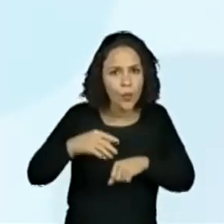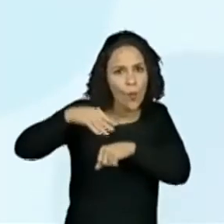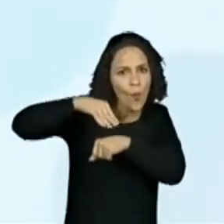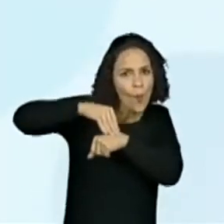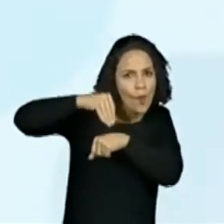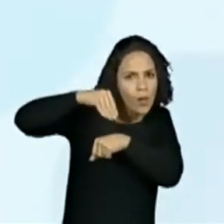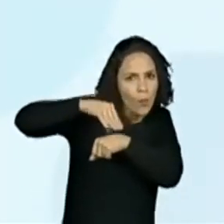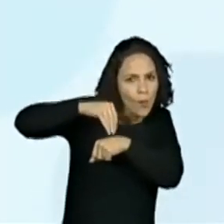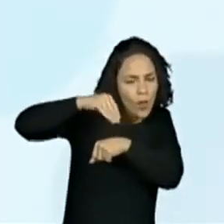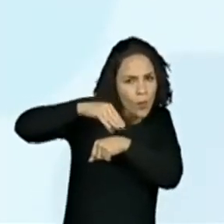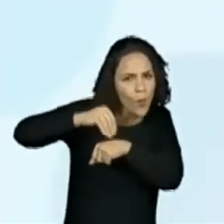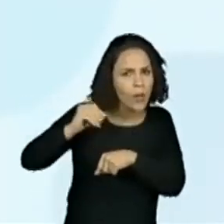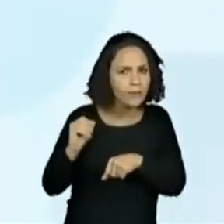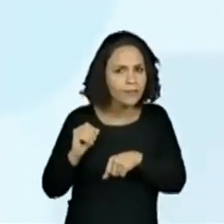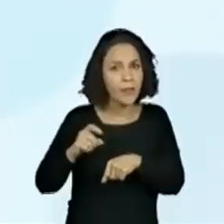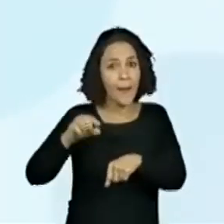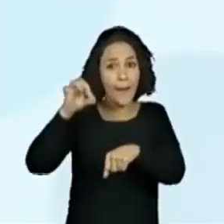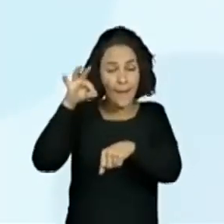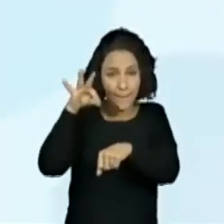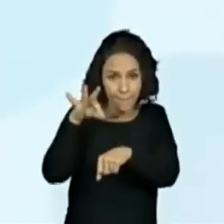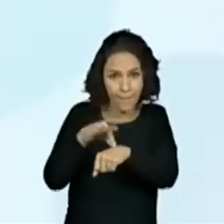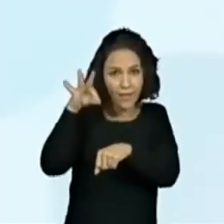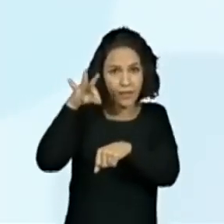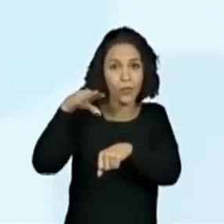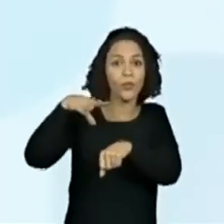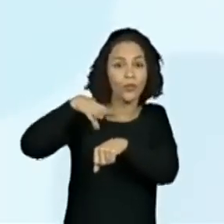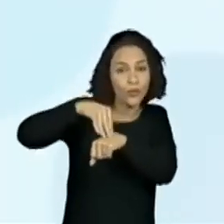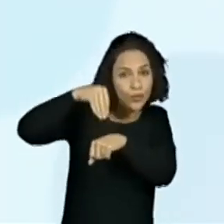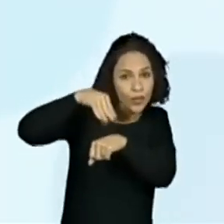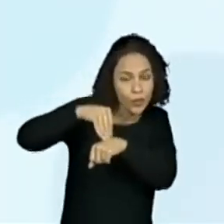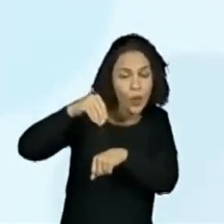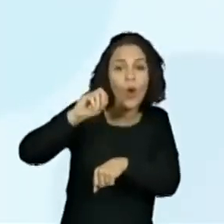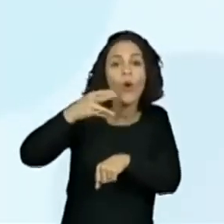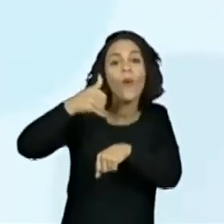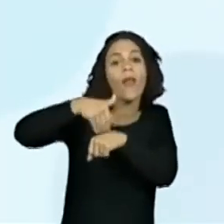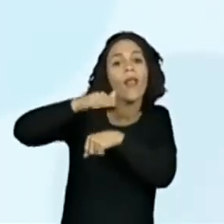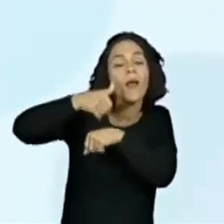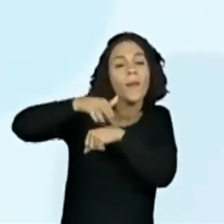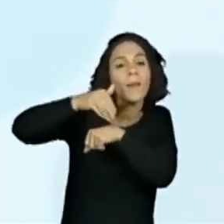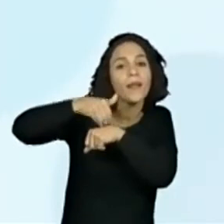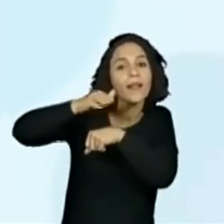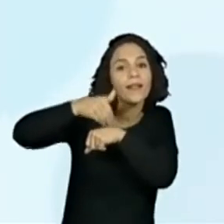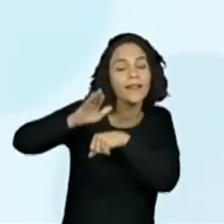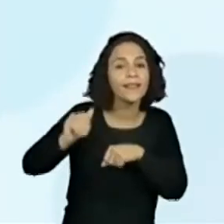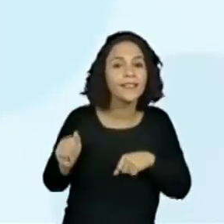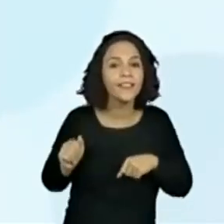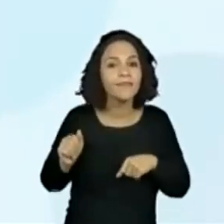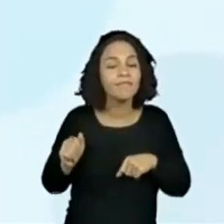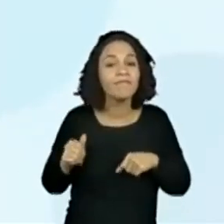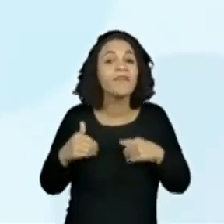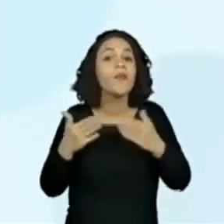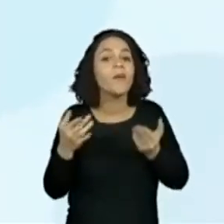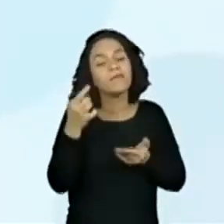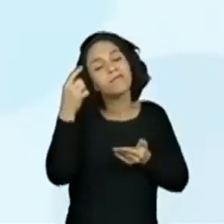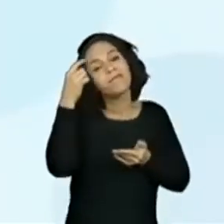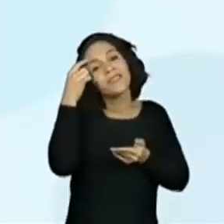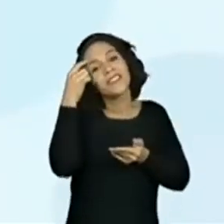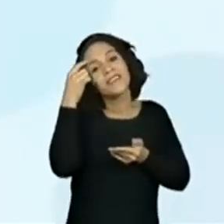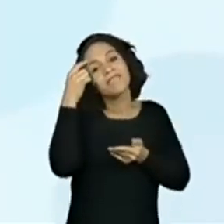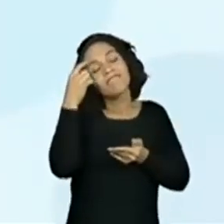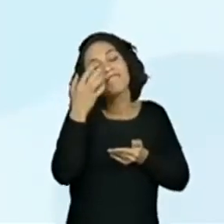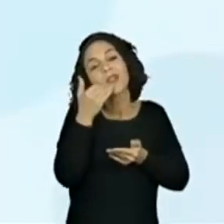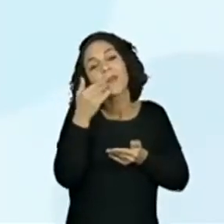Sugador, picador sugador ou lambedor? A gente pode pensar na alimentação desse